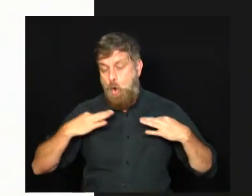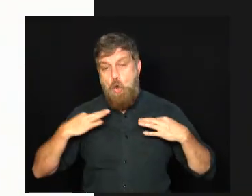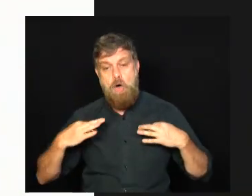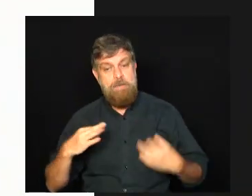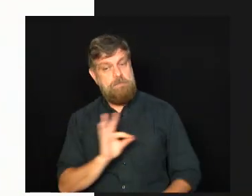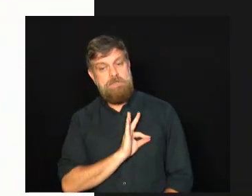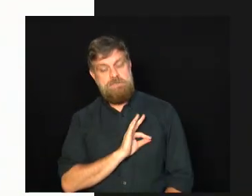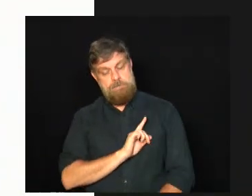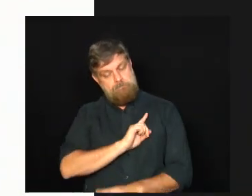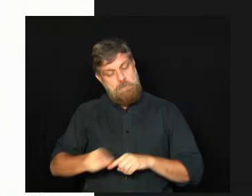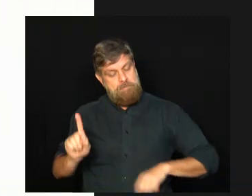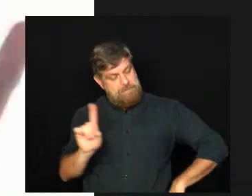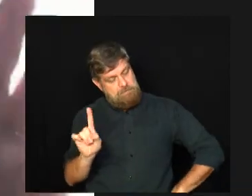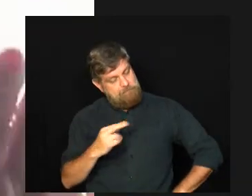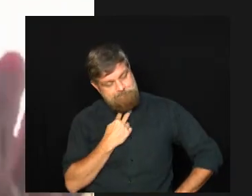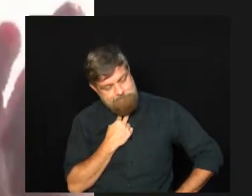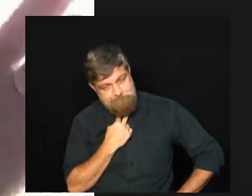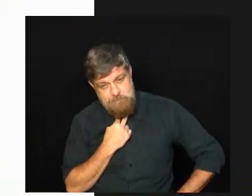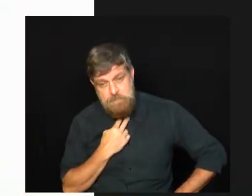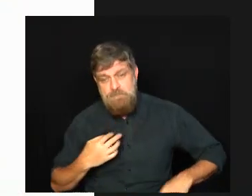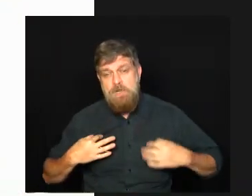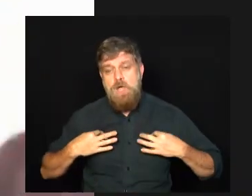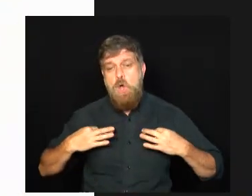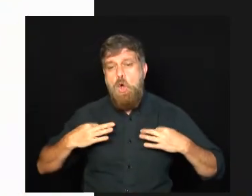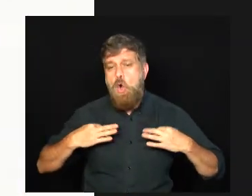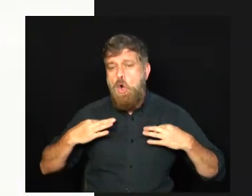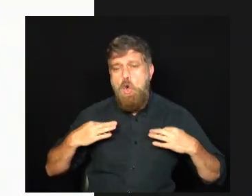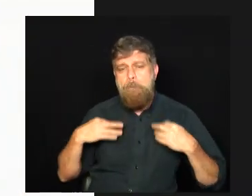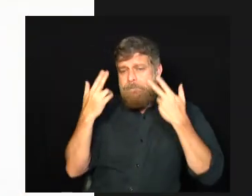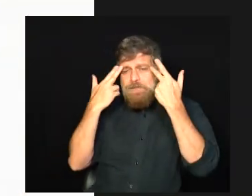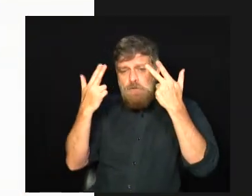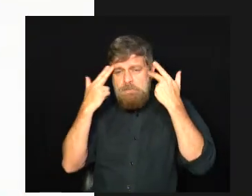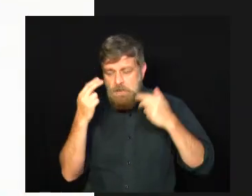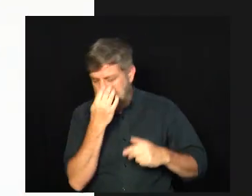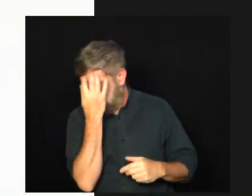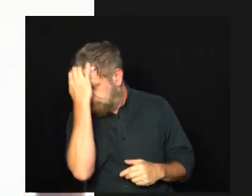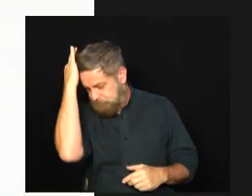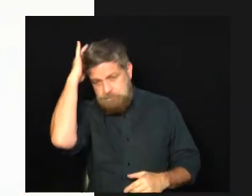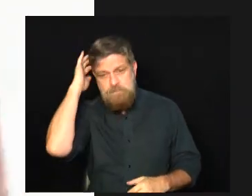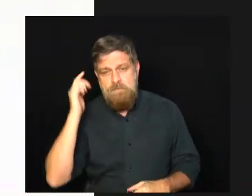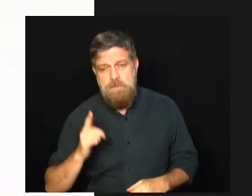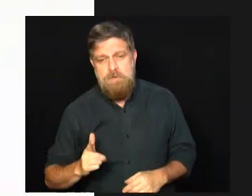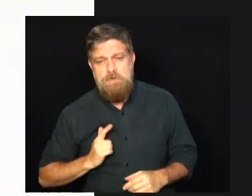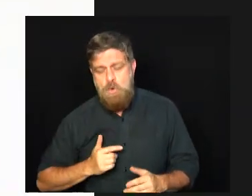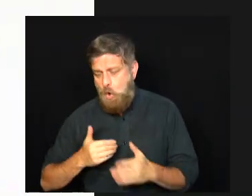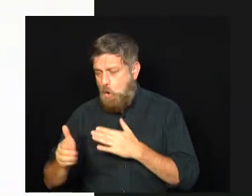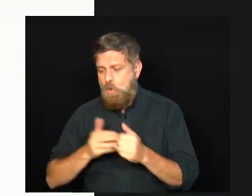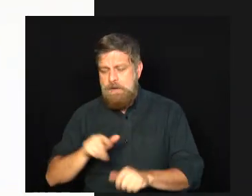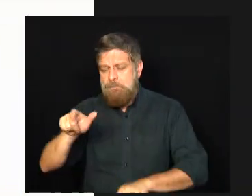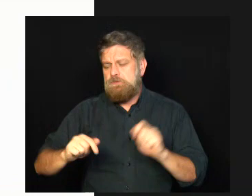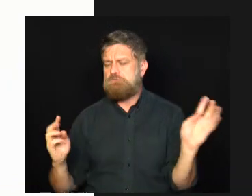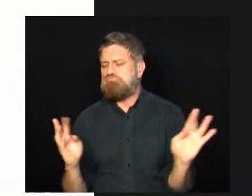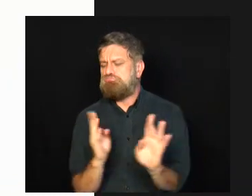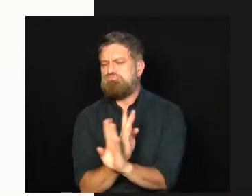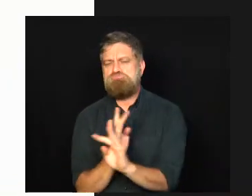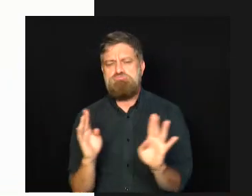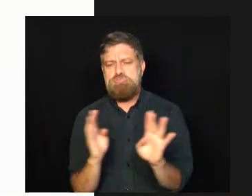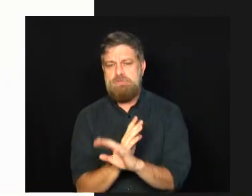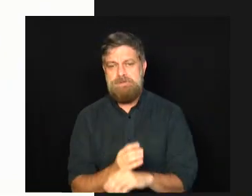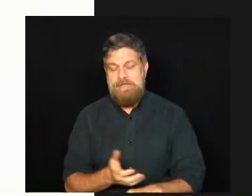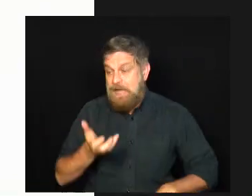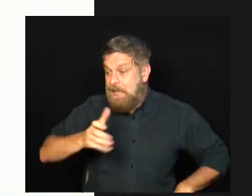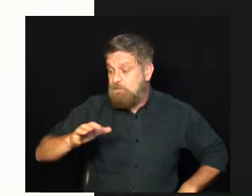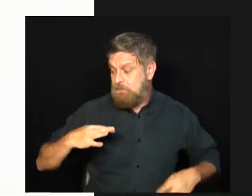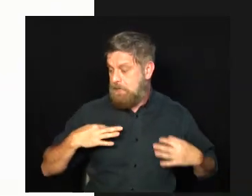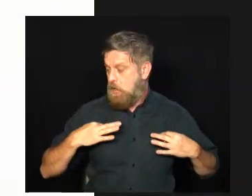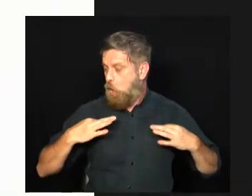caráter, ela vai vestida normalmente, como qualquer transeunte. Eu não quero